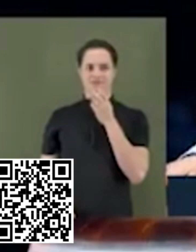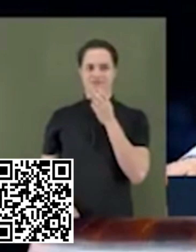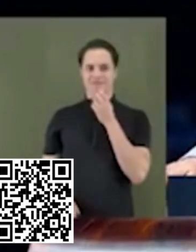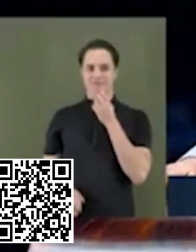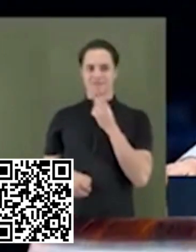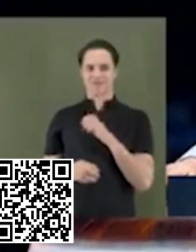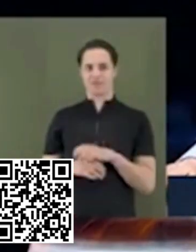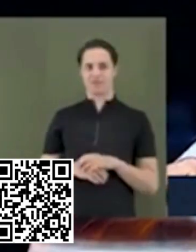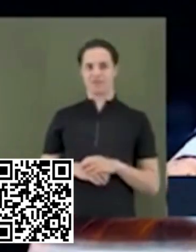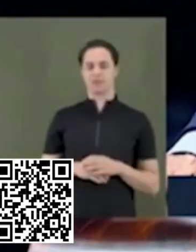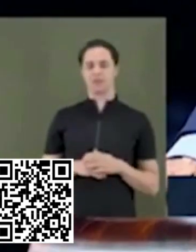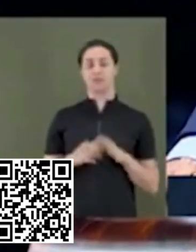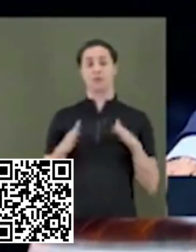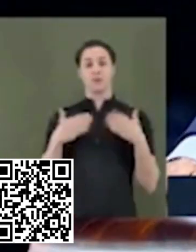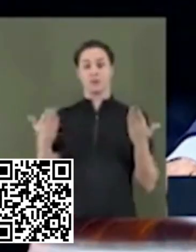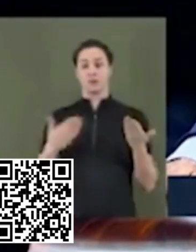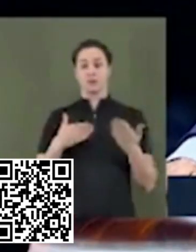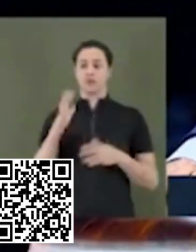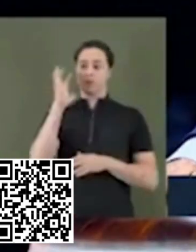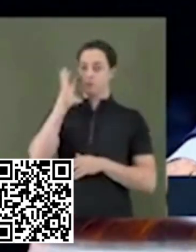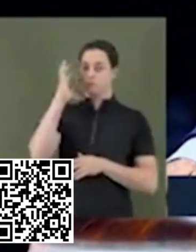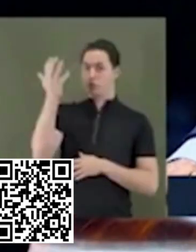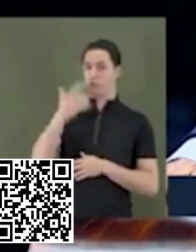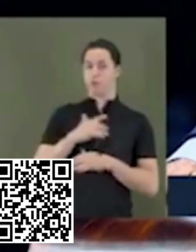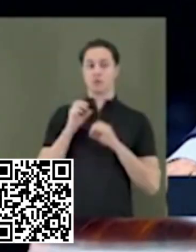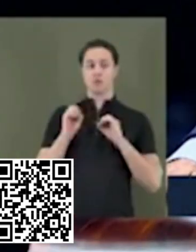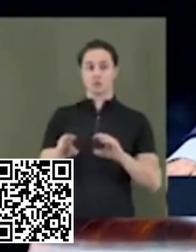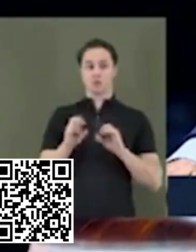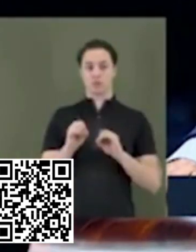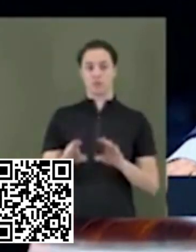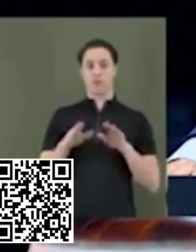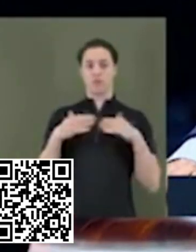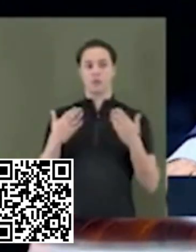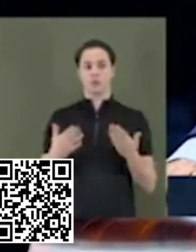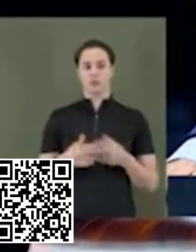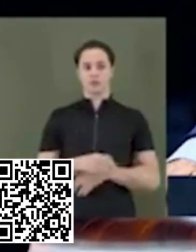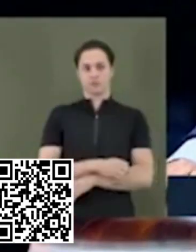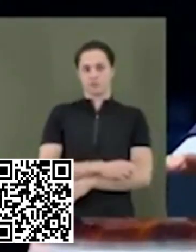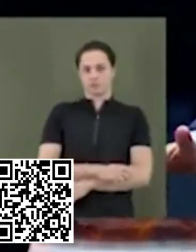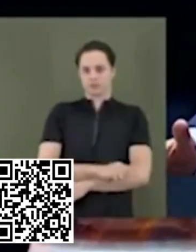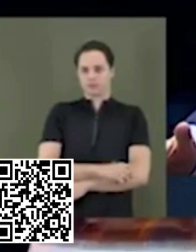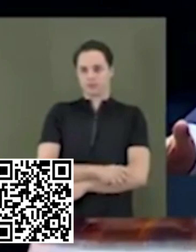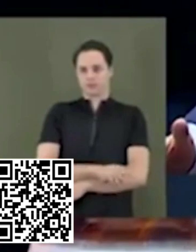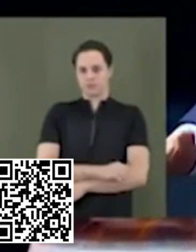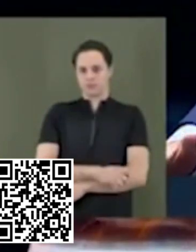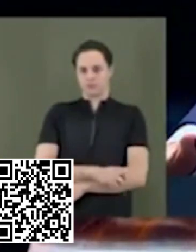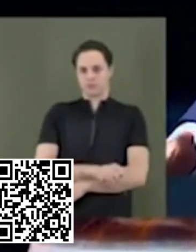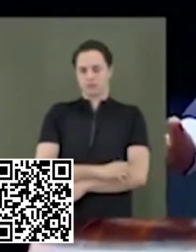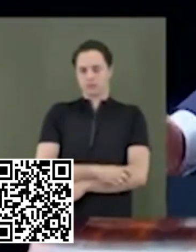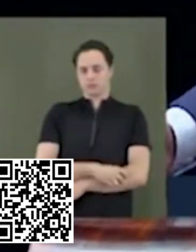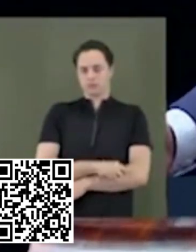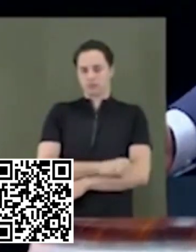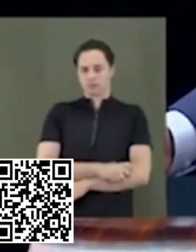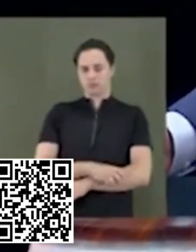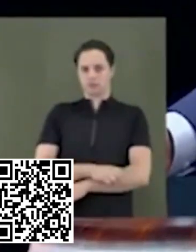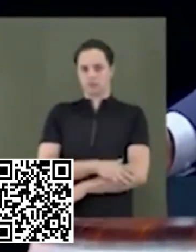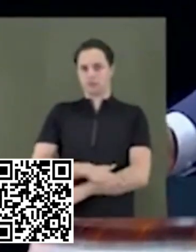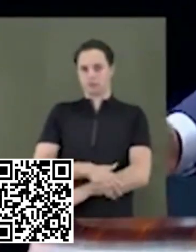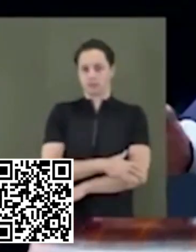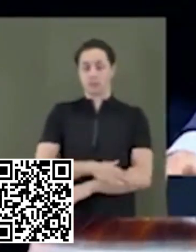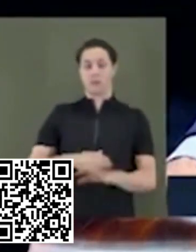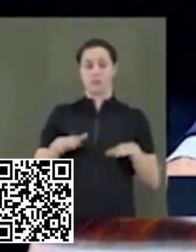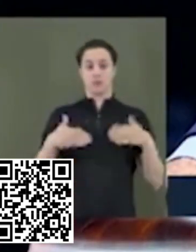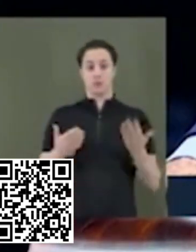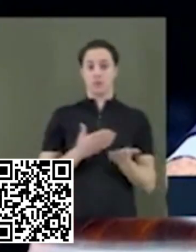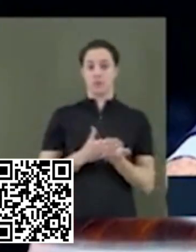educação integral. A solução da educação passa pela educação integral. E aí, era para